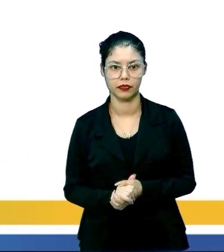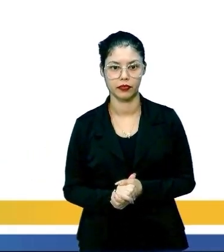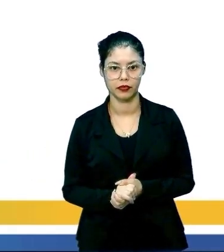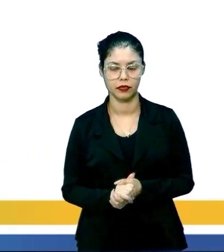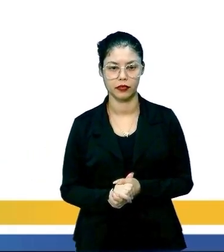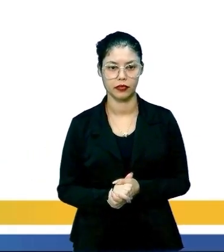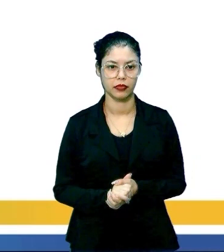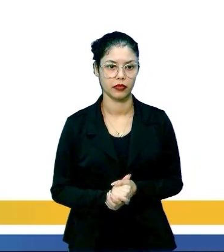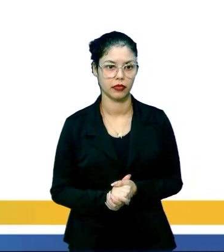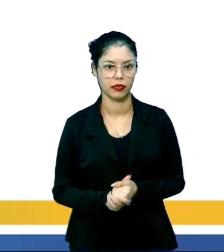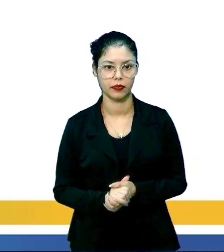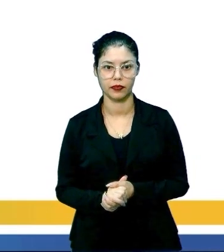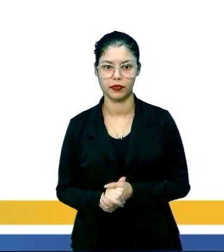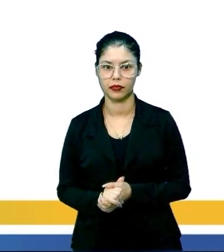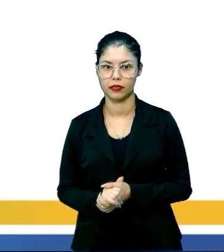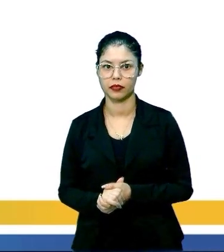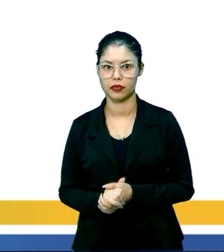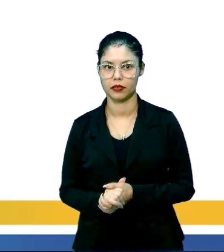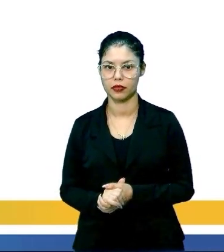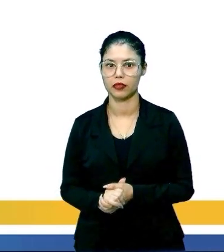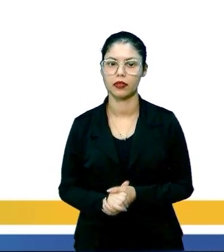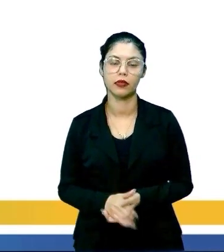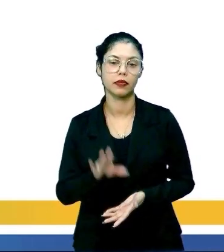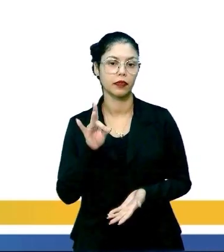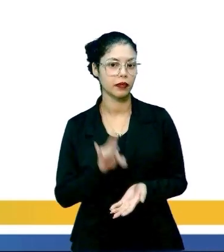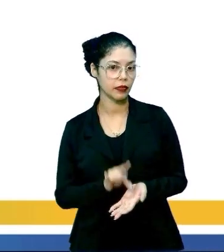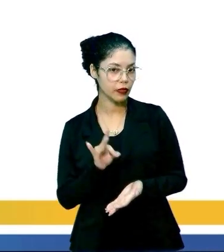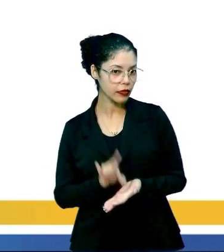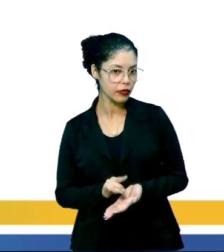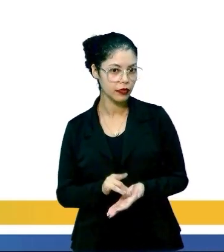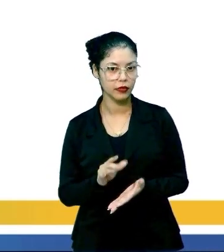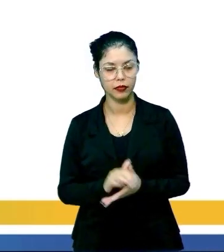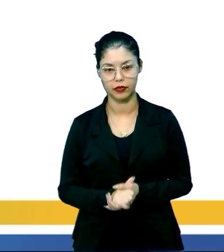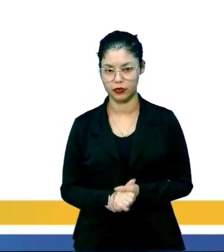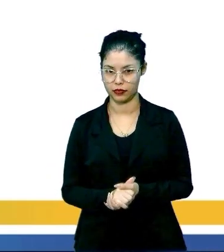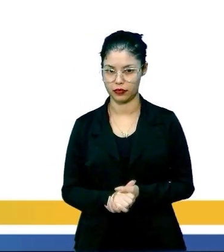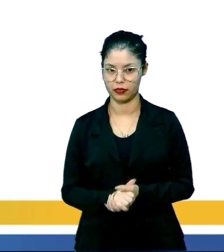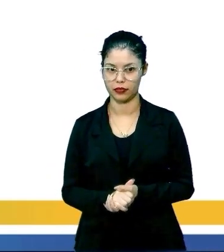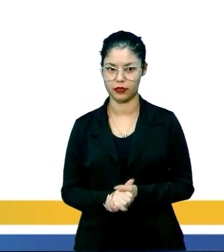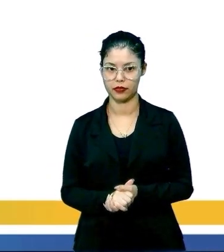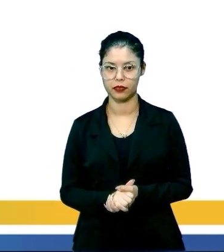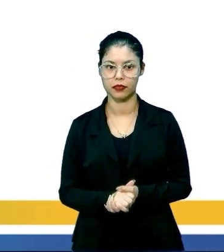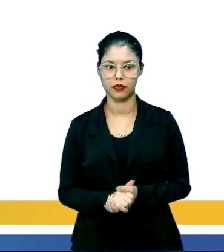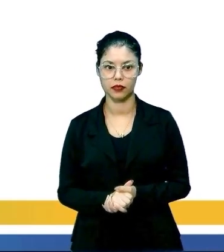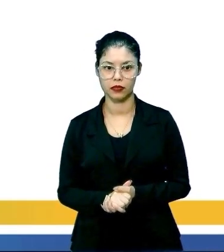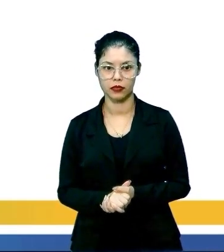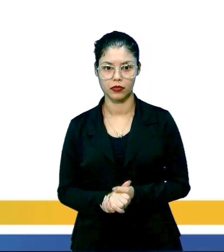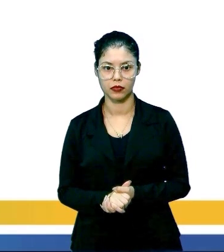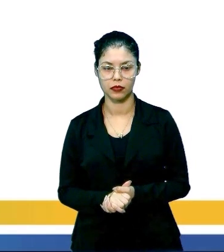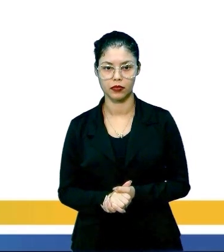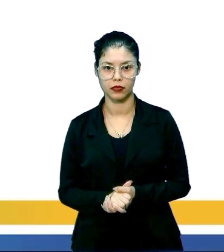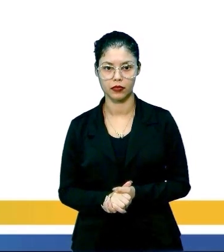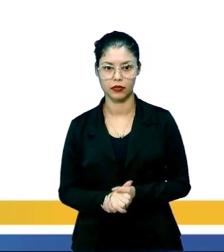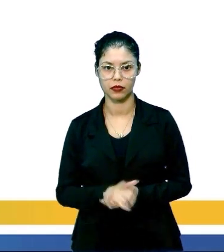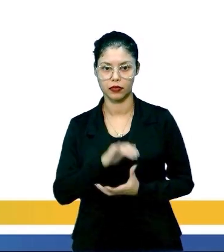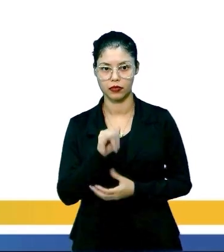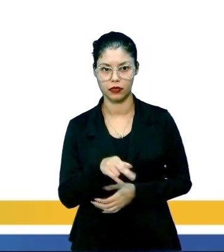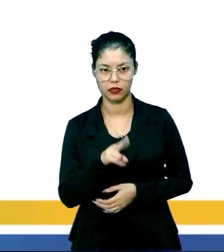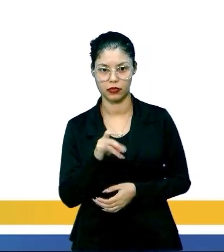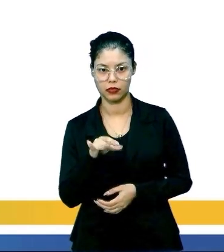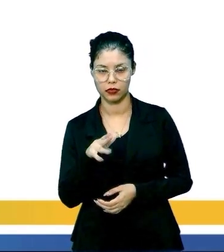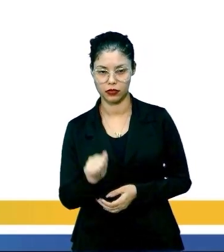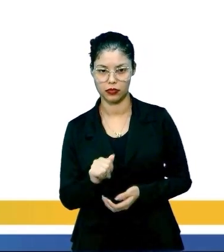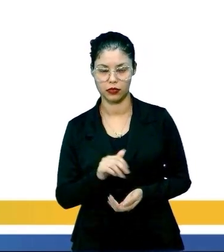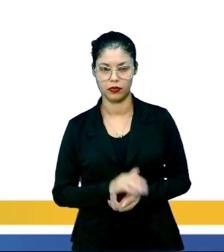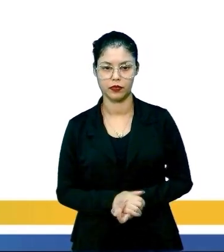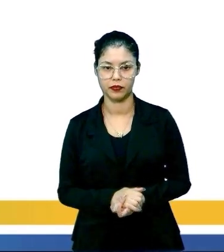função. Tá? A afirmativa de Camila também é verdadeira. Essa função é, de